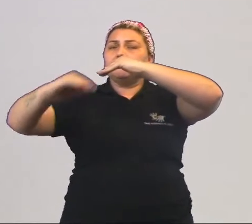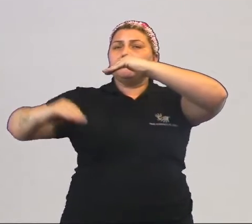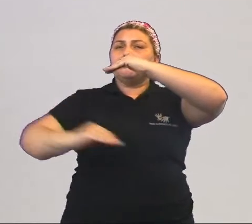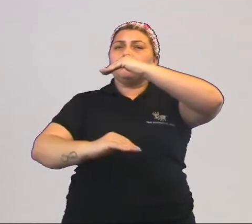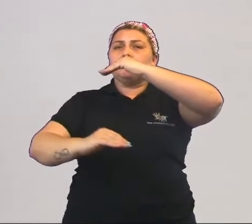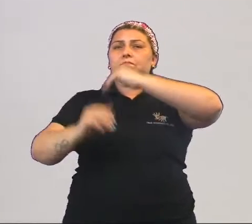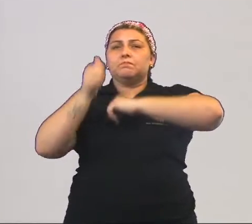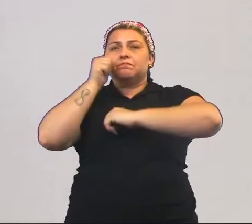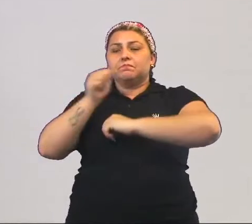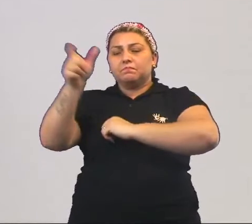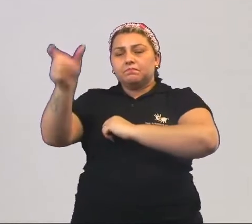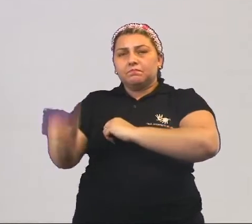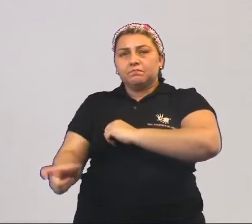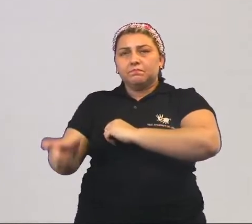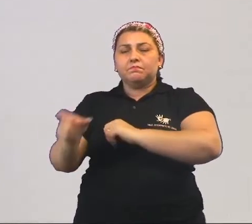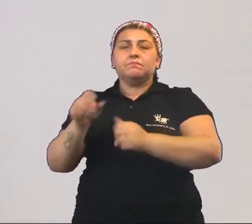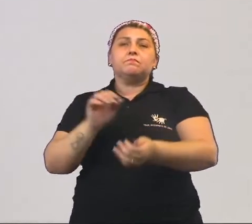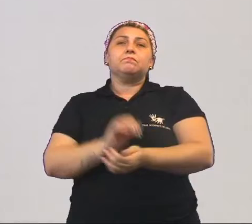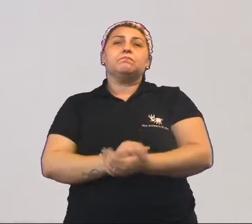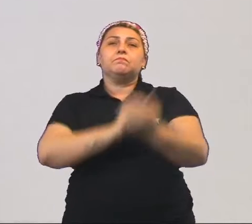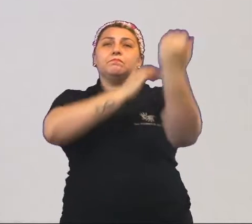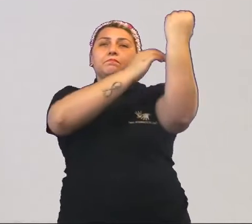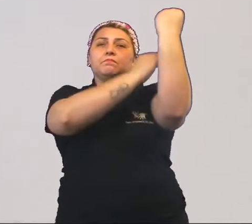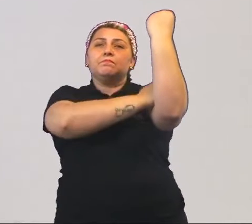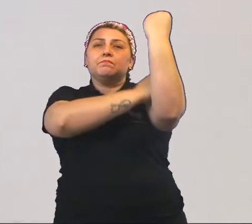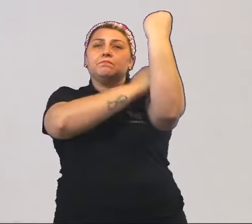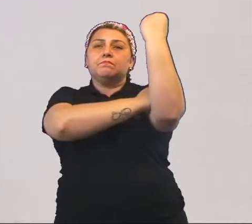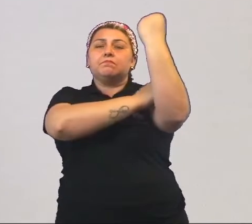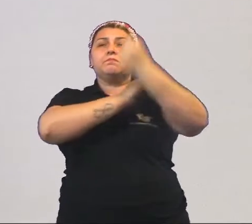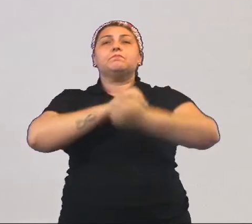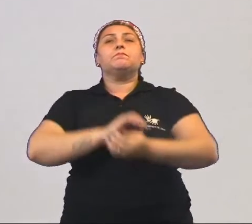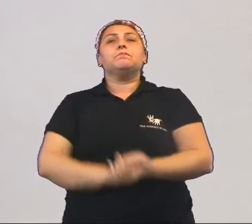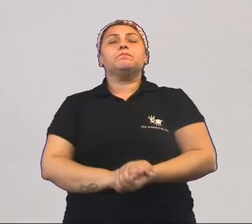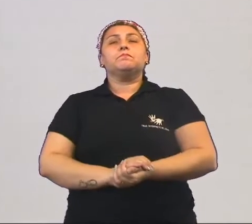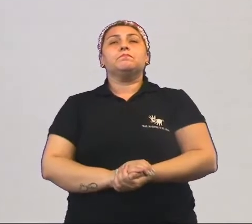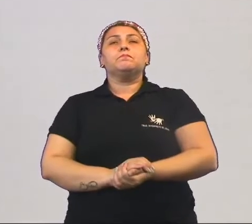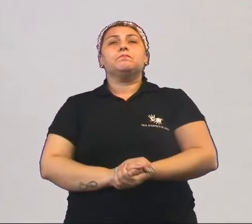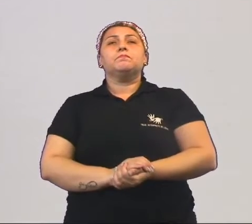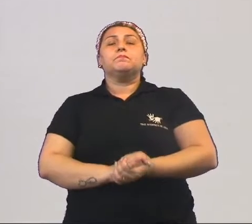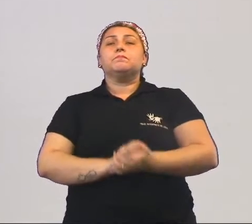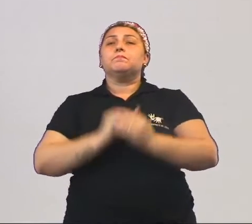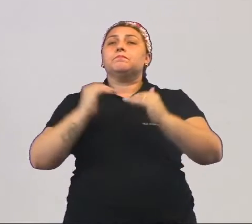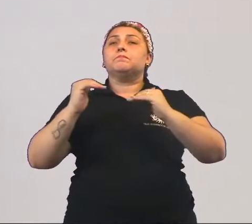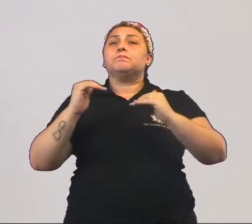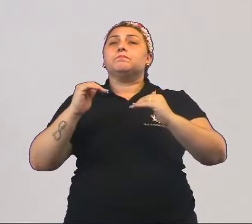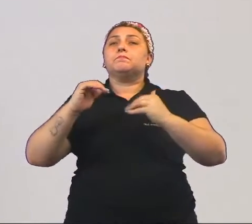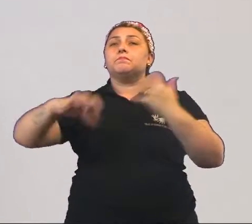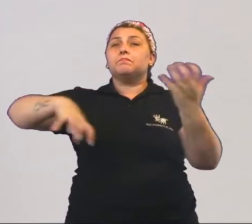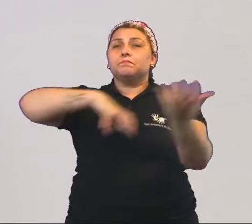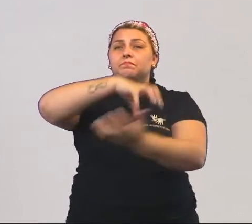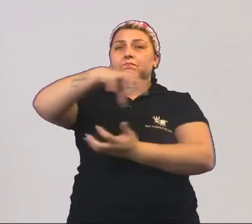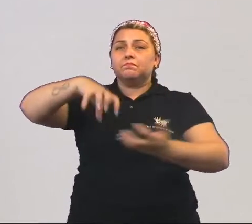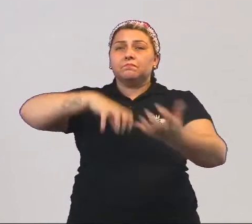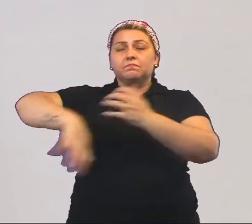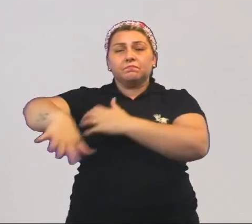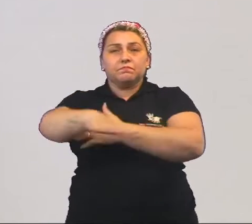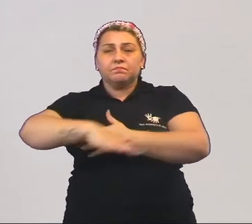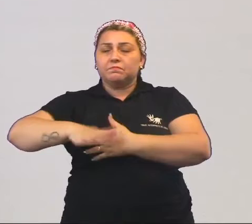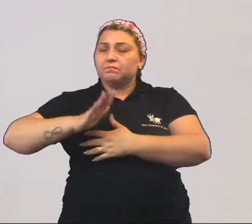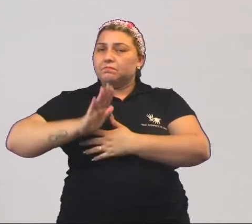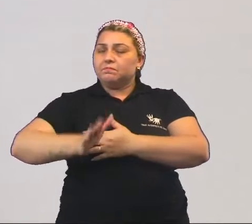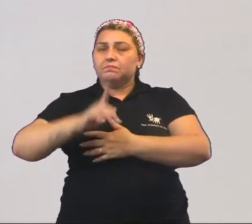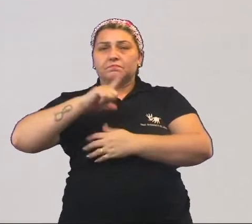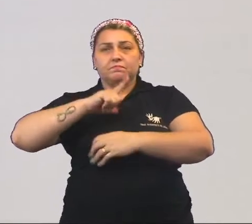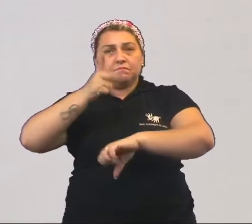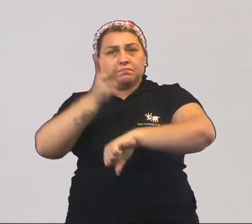em relação à mulher. Então, o feminismo, ele acaba sendo um tipo de movimento social. Nós já tivemos